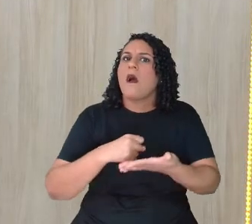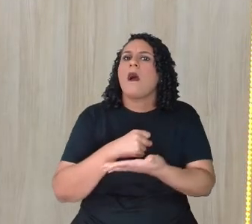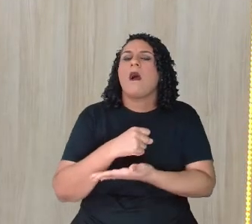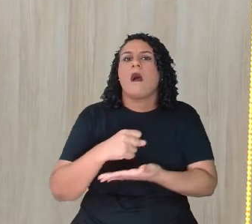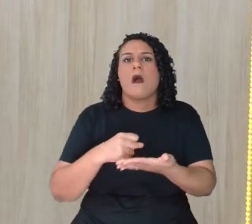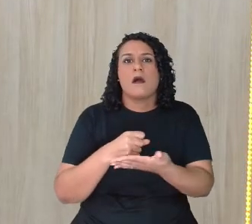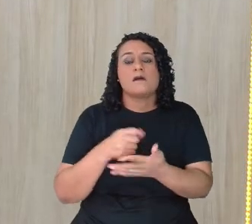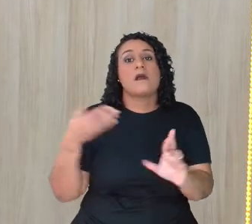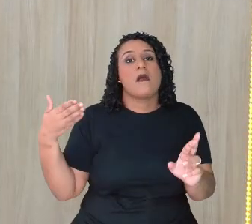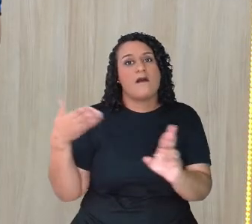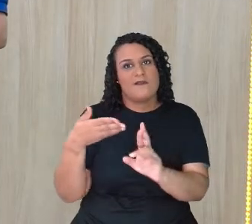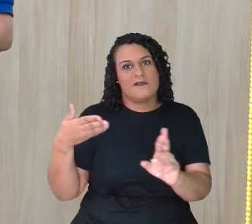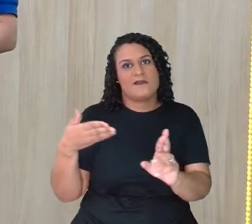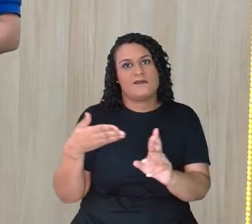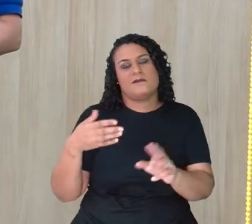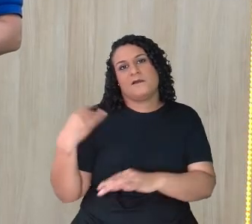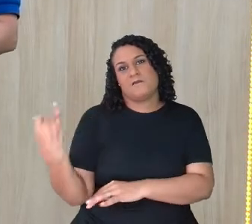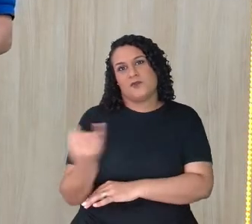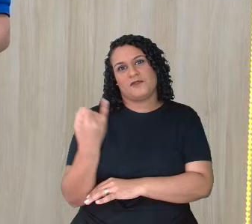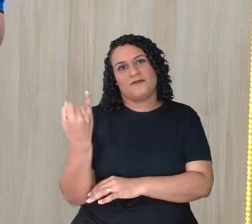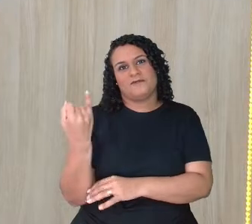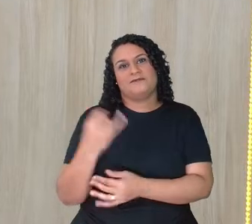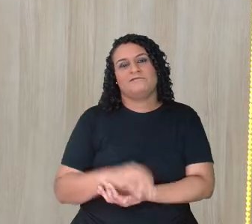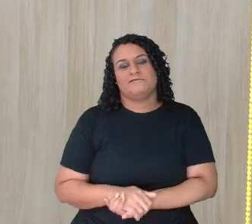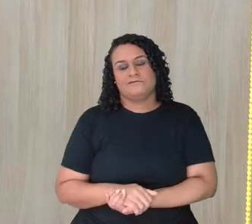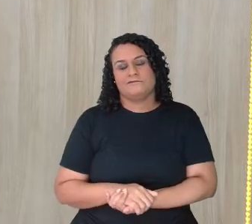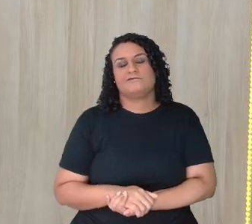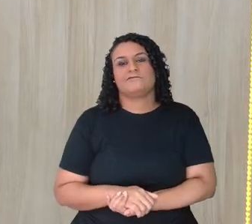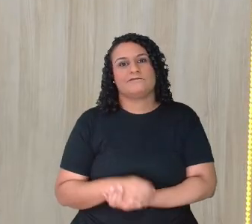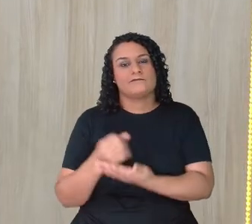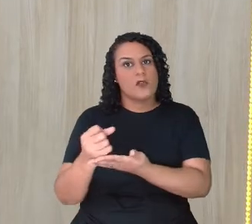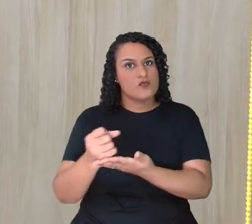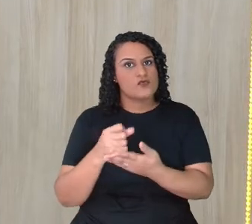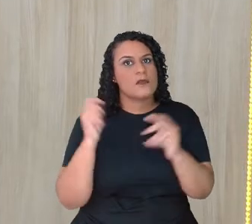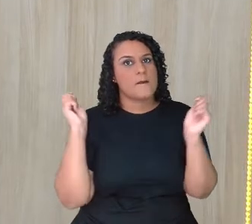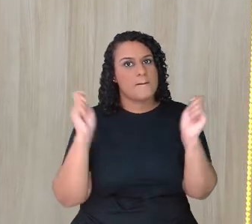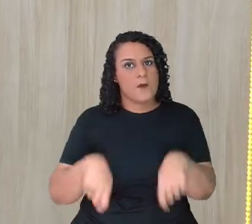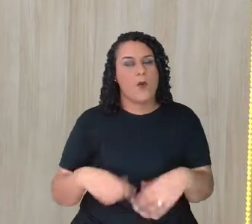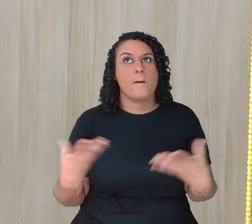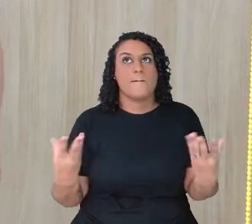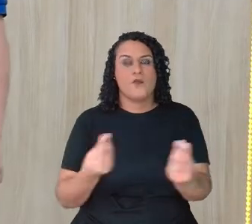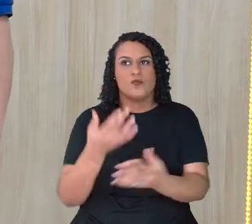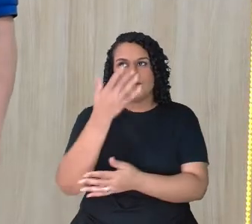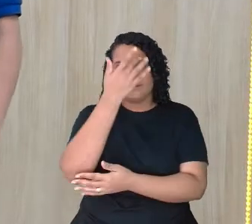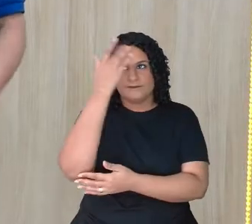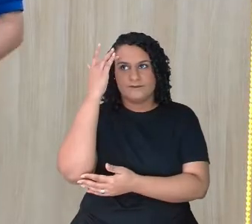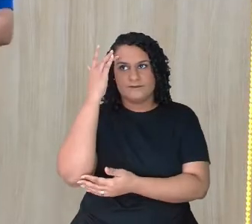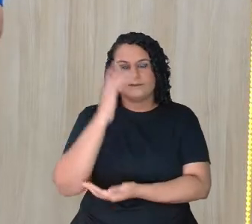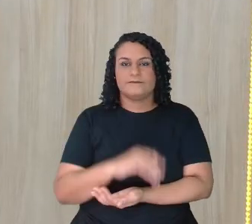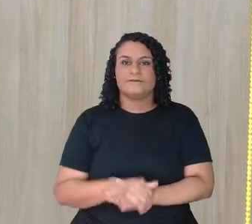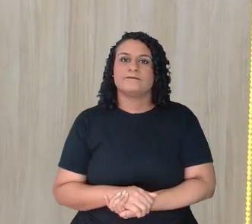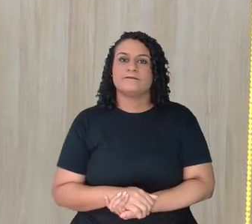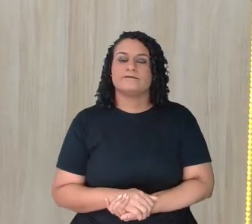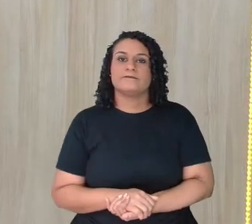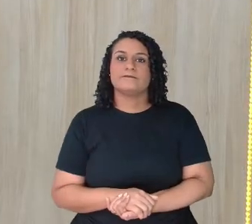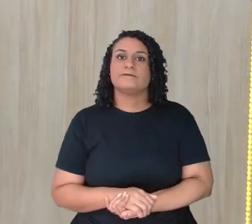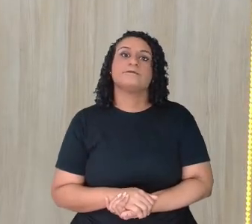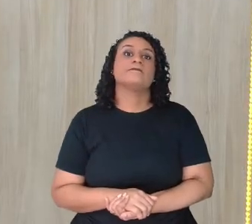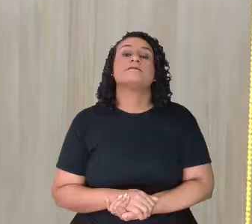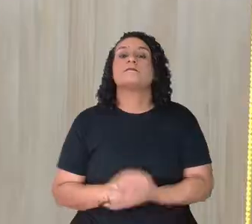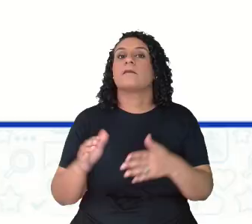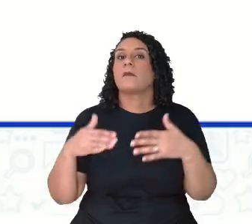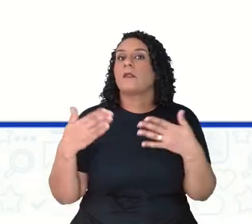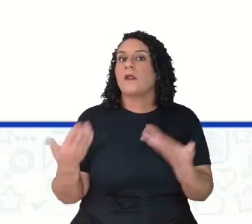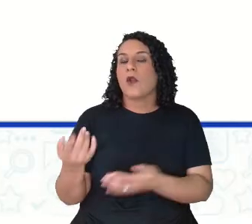estamos fazendo. E isso é muito importante e pode ajudar muitas pessoas. Então,